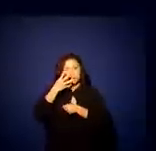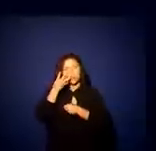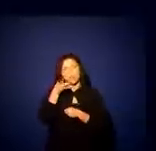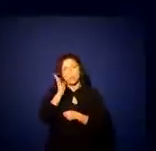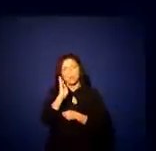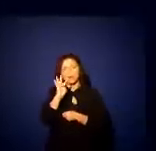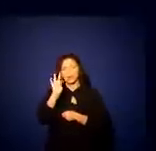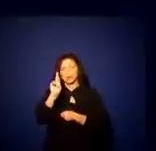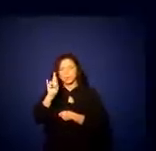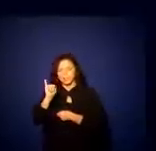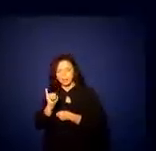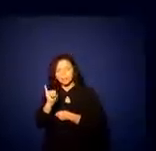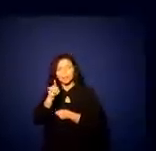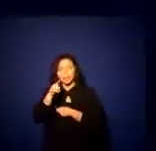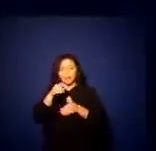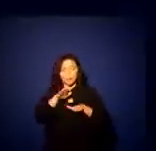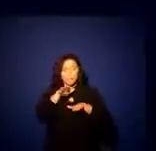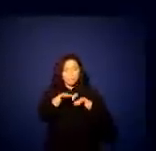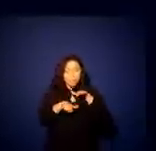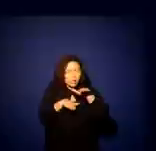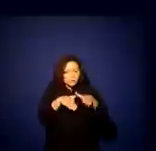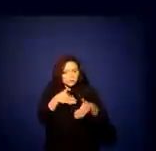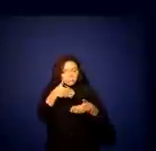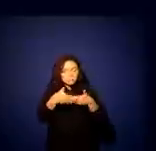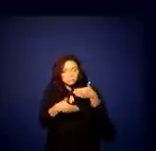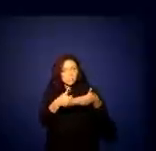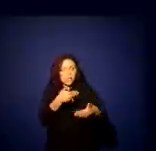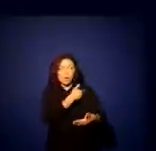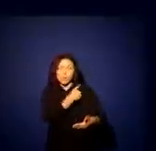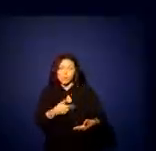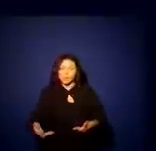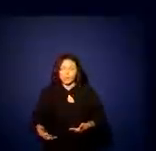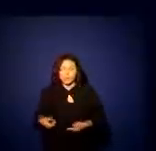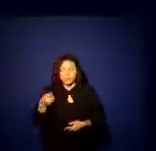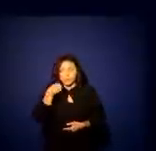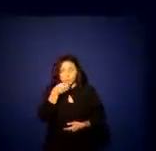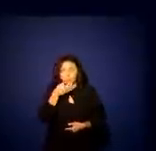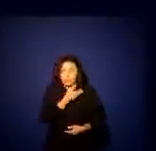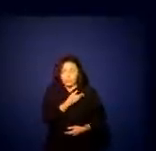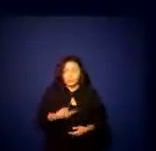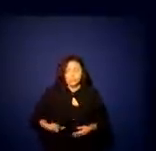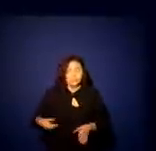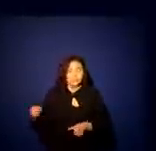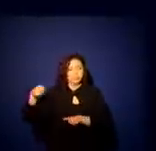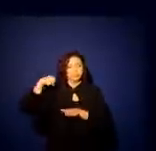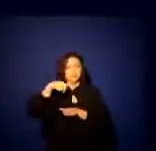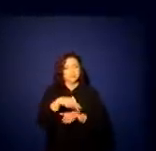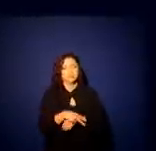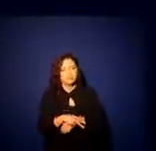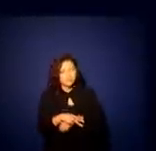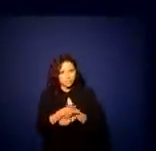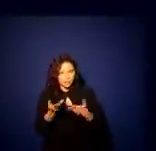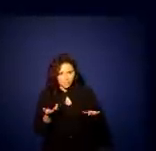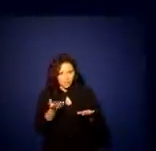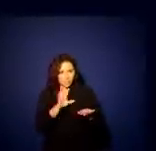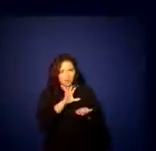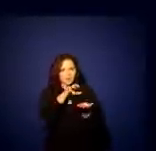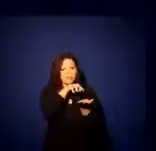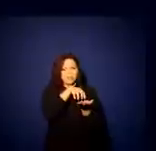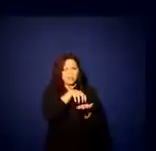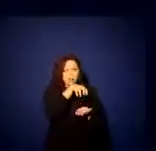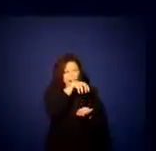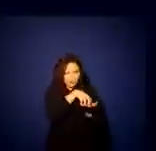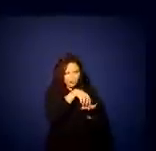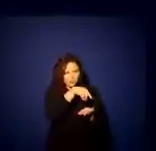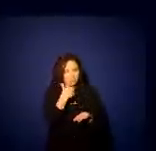com os primeiros passos do novo governo tá cada esperava o goleiro Carlos esperava estaria na